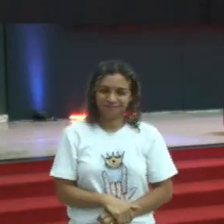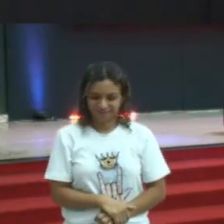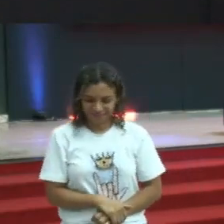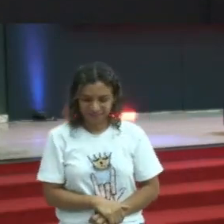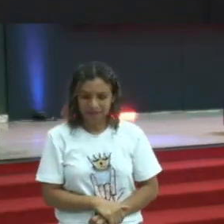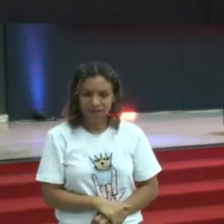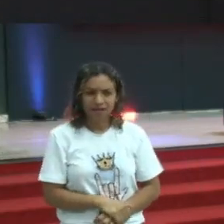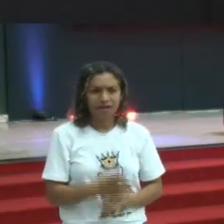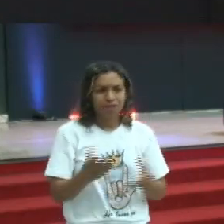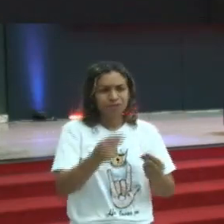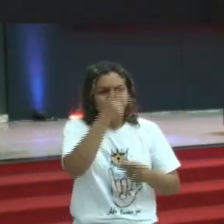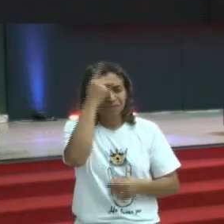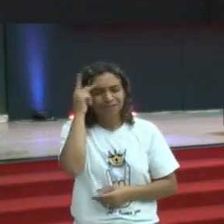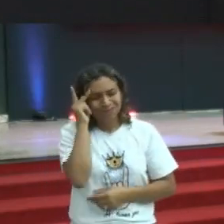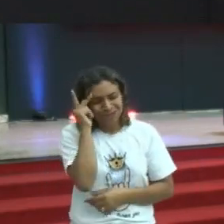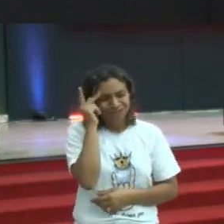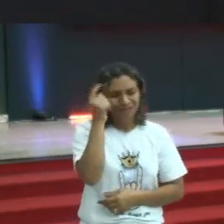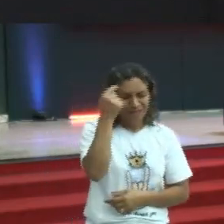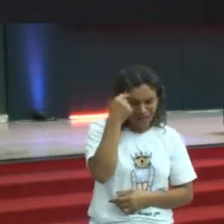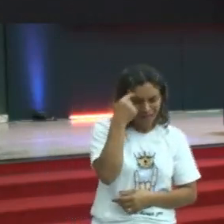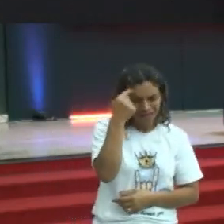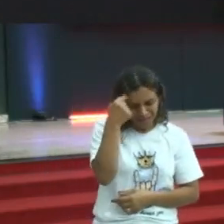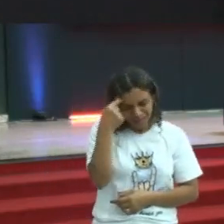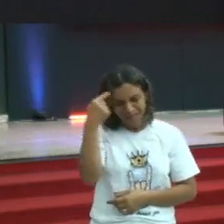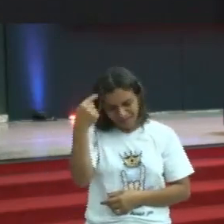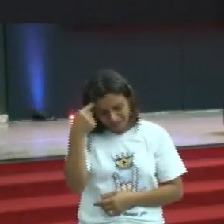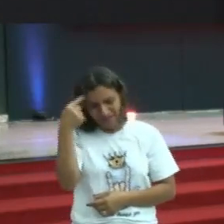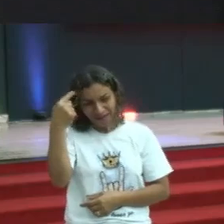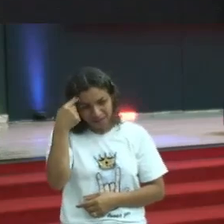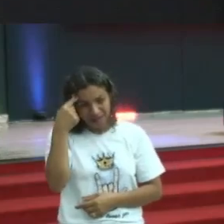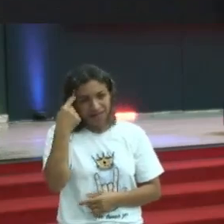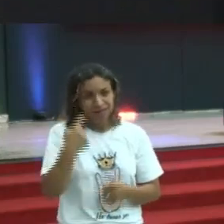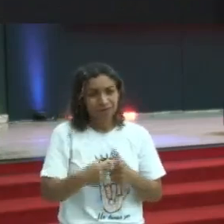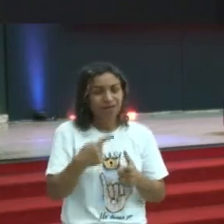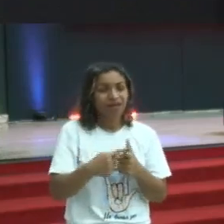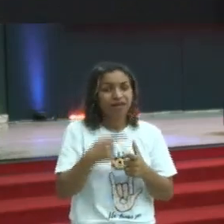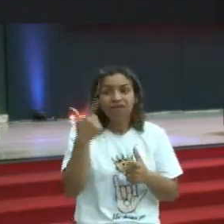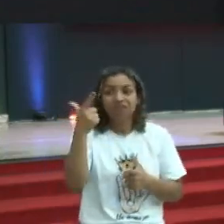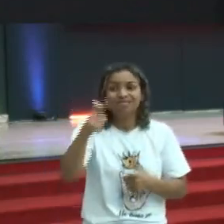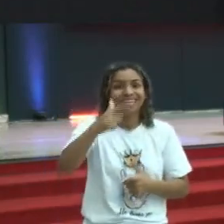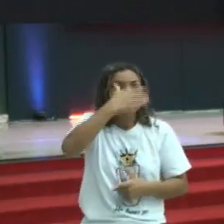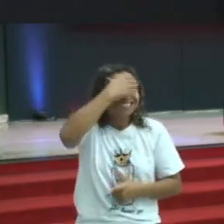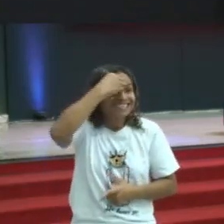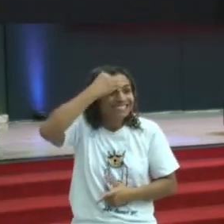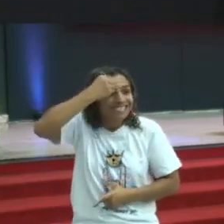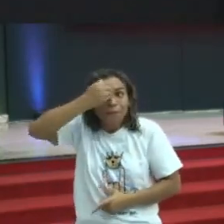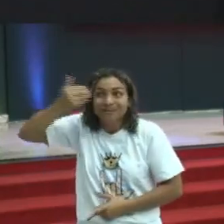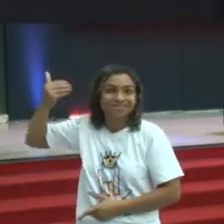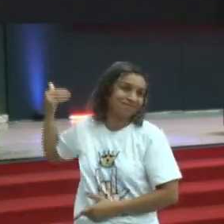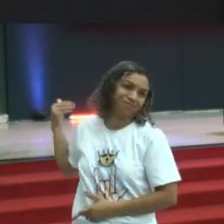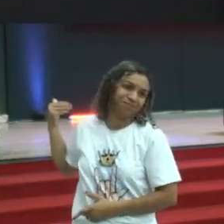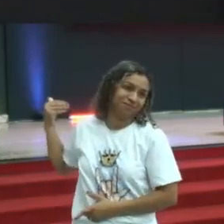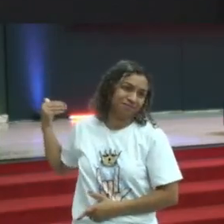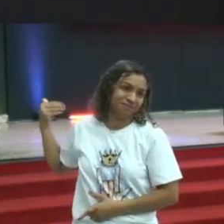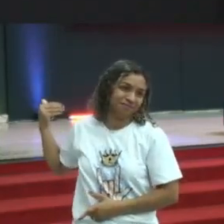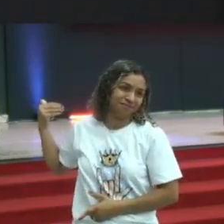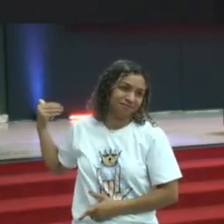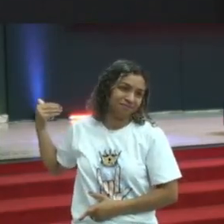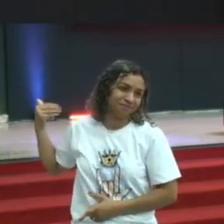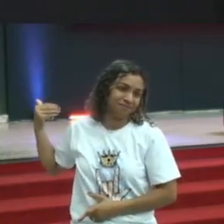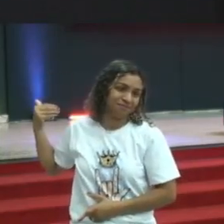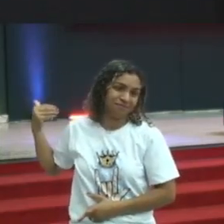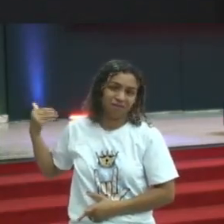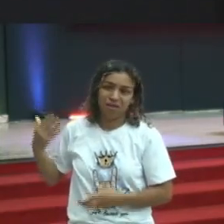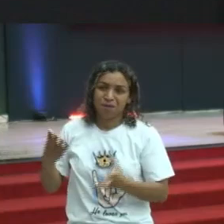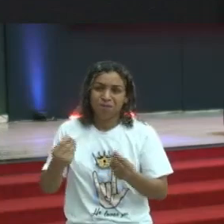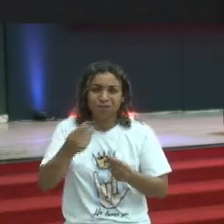Muita gente vive se martirizando, porque não consegue esquecer o seu passado.